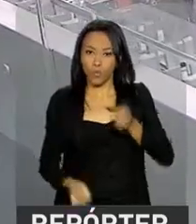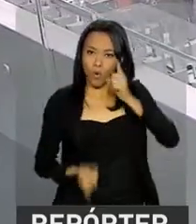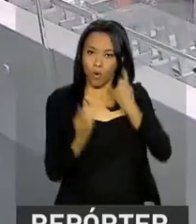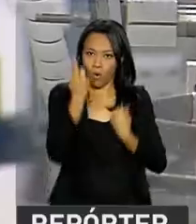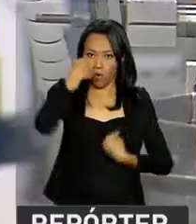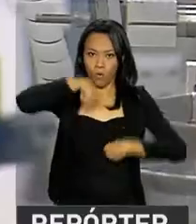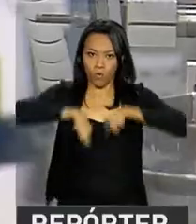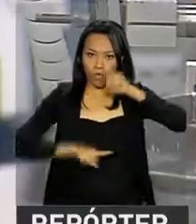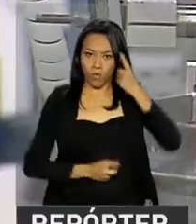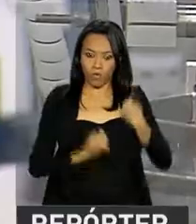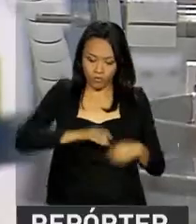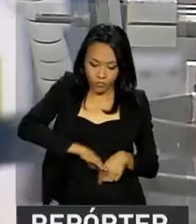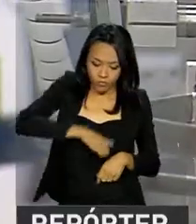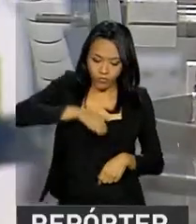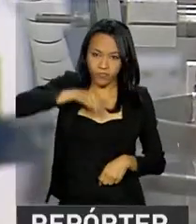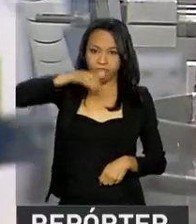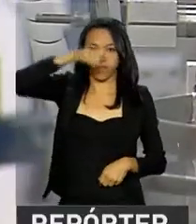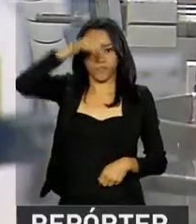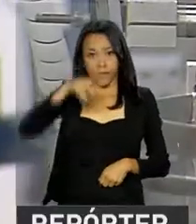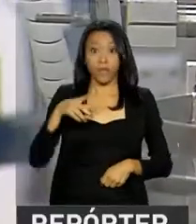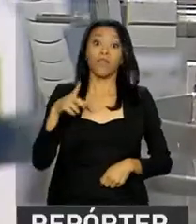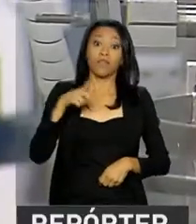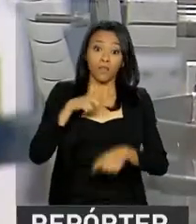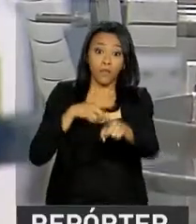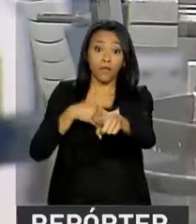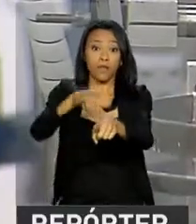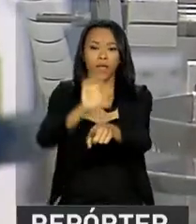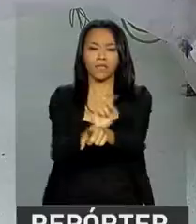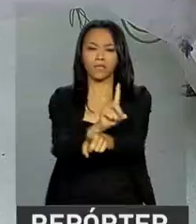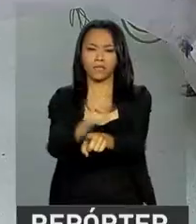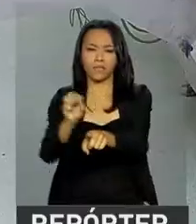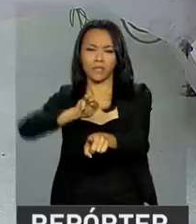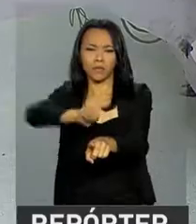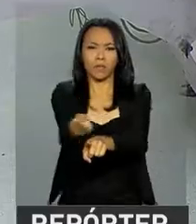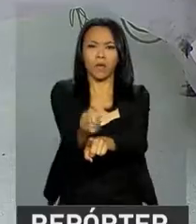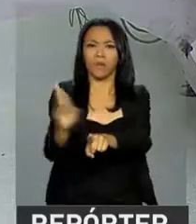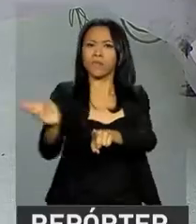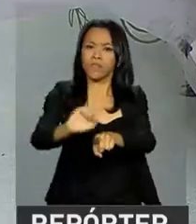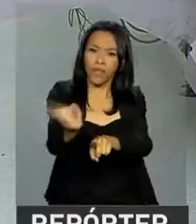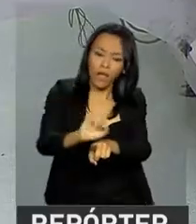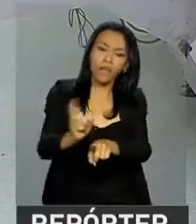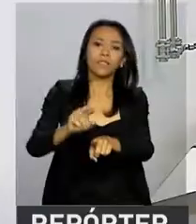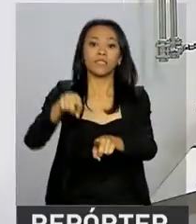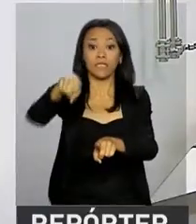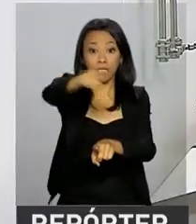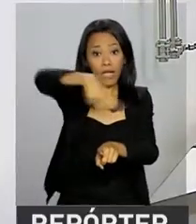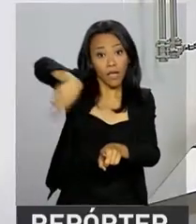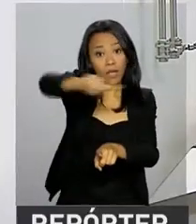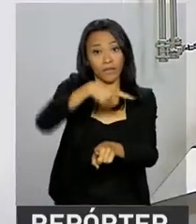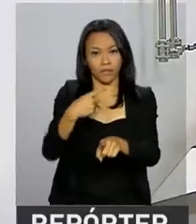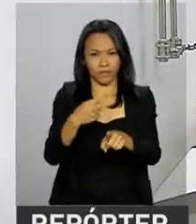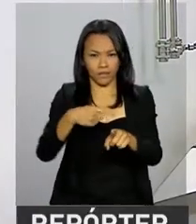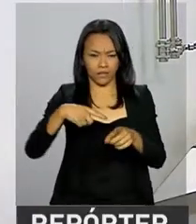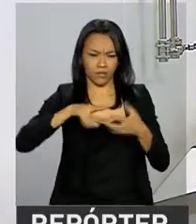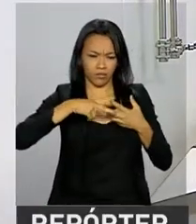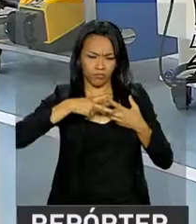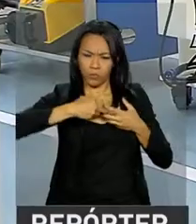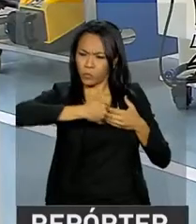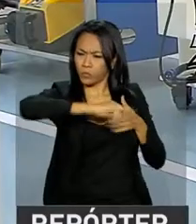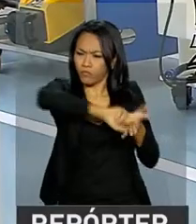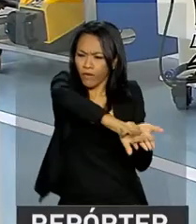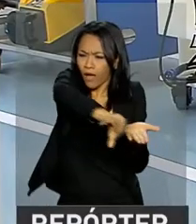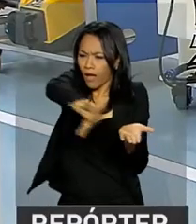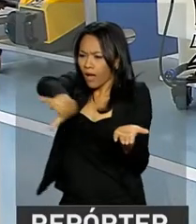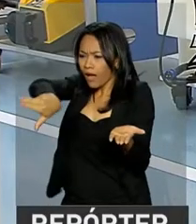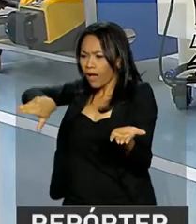investiu 100 milhões de reais na nova unidade a linha de produção e os equipamentos de laboratórios